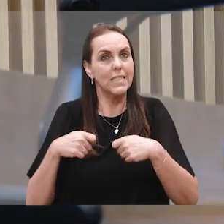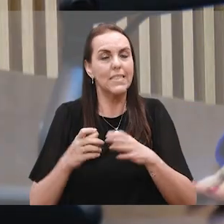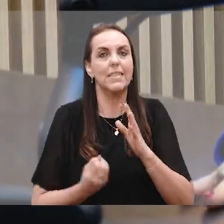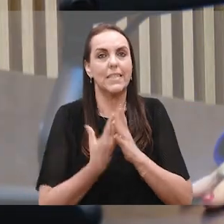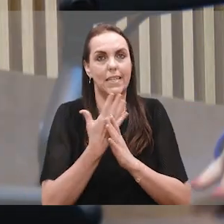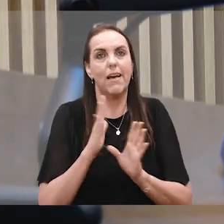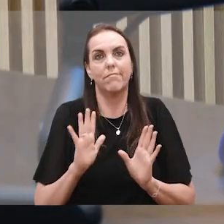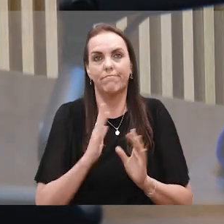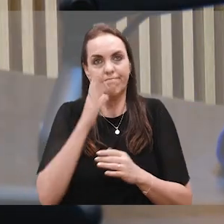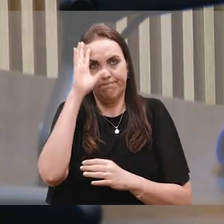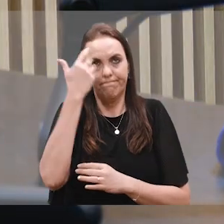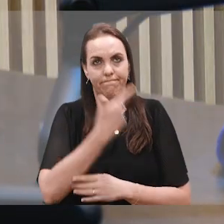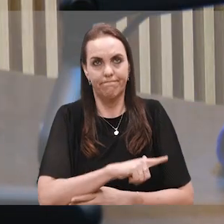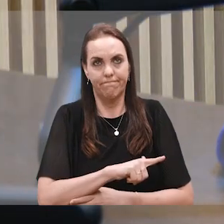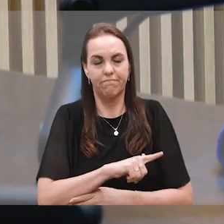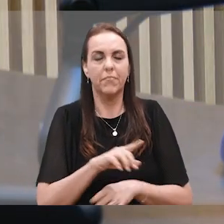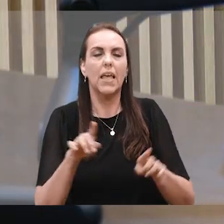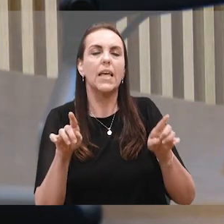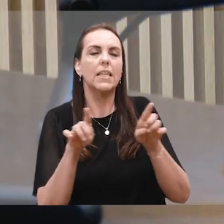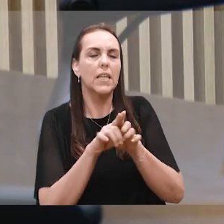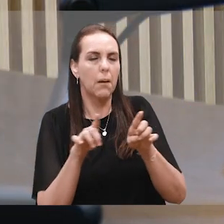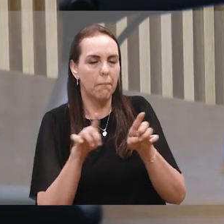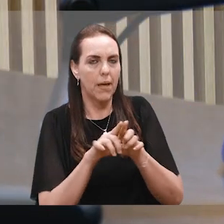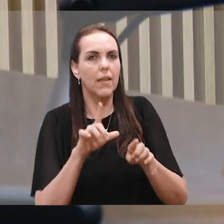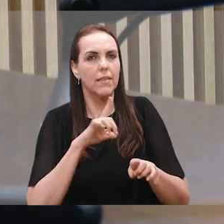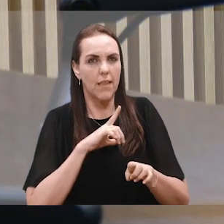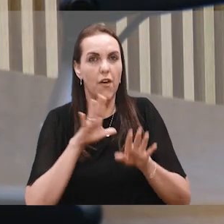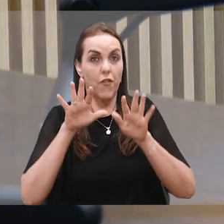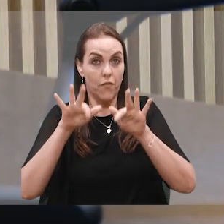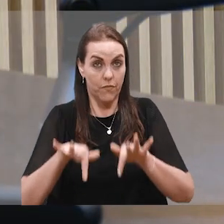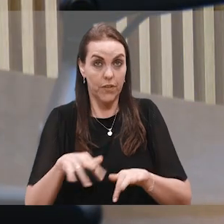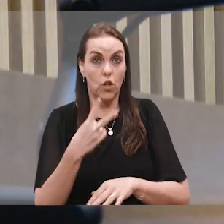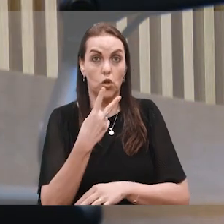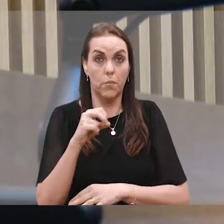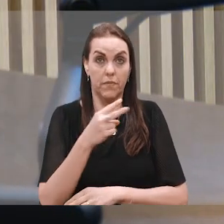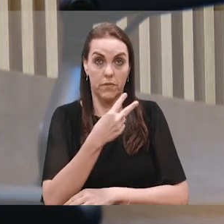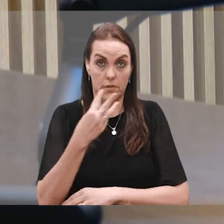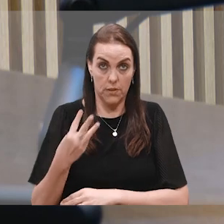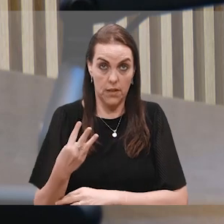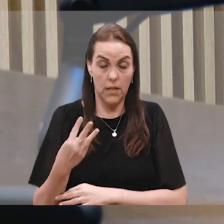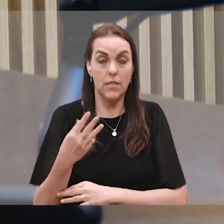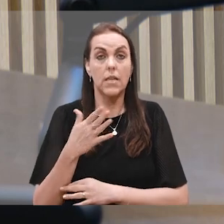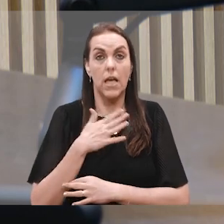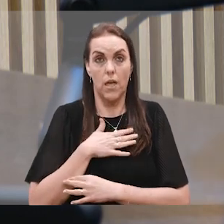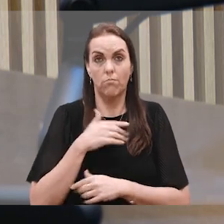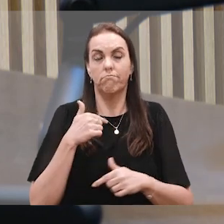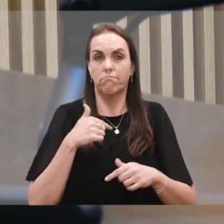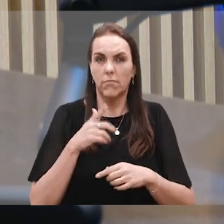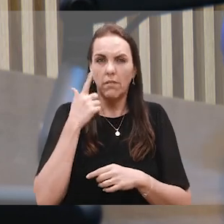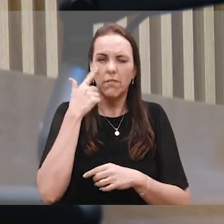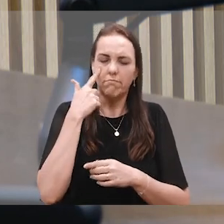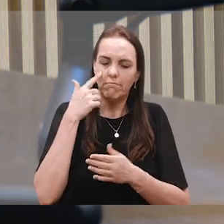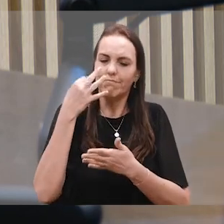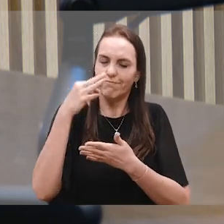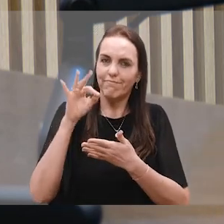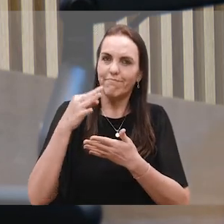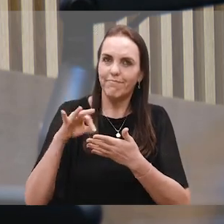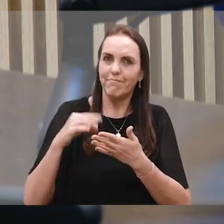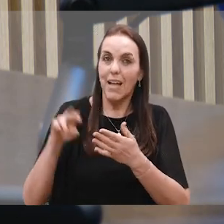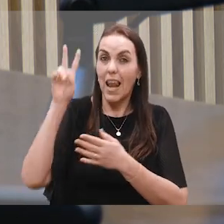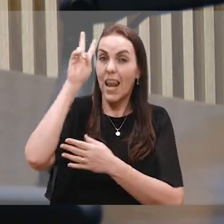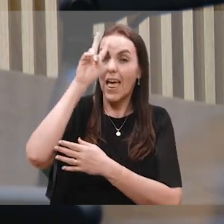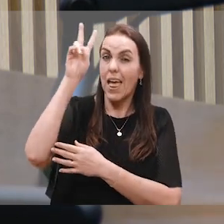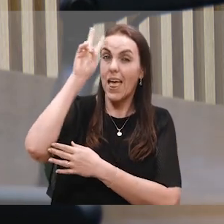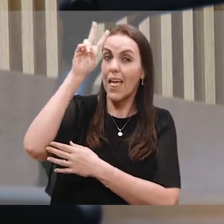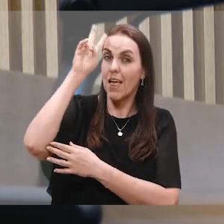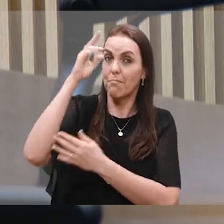E tem outra situação, Fábio, que quando terminou 2023, esse tempo estava revendo ali, a gente sempre